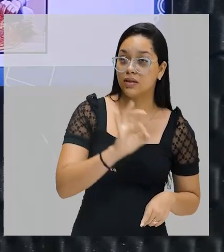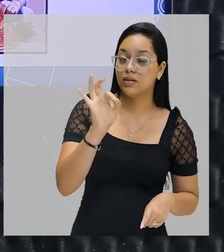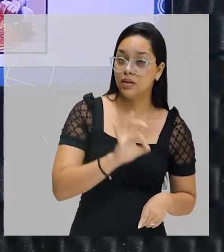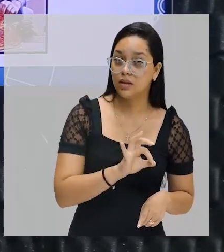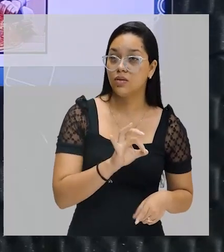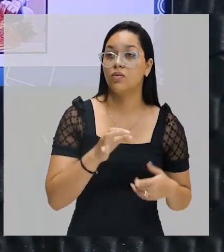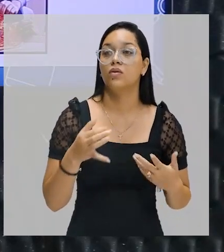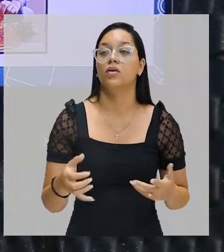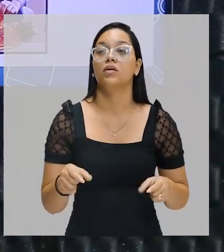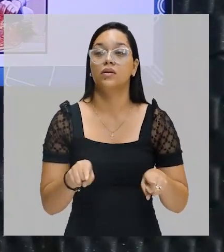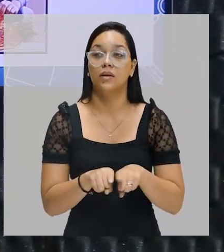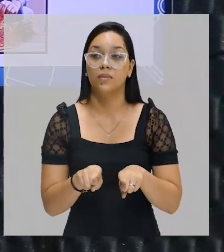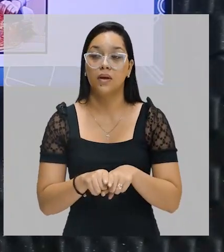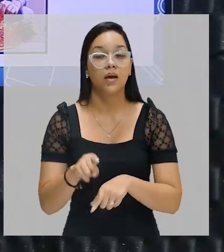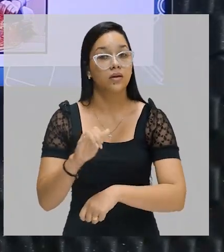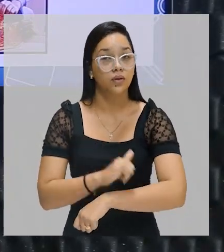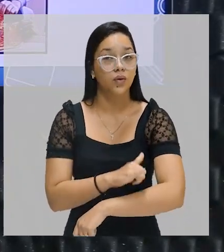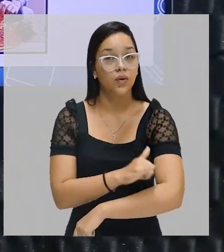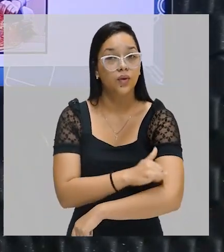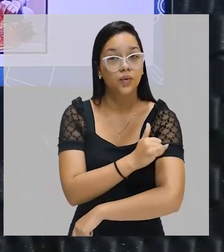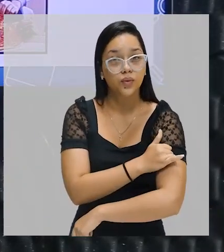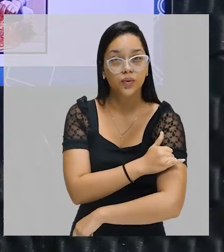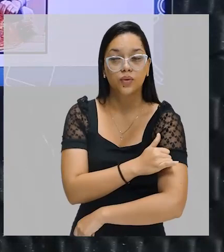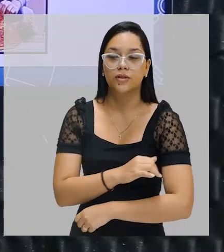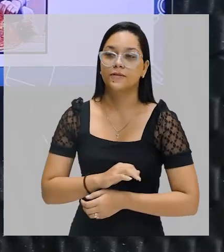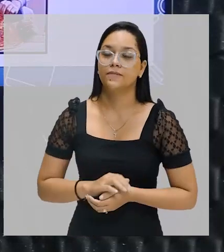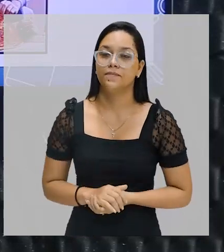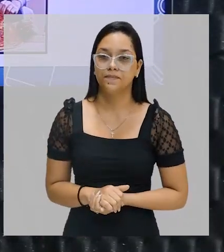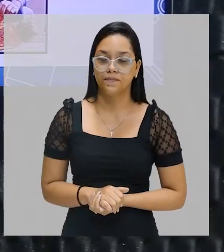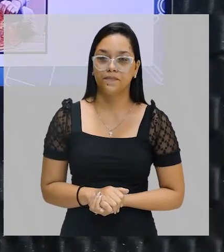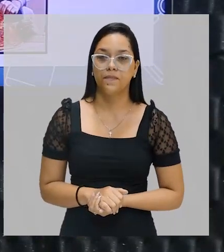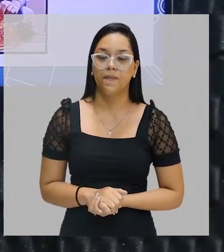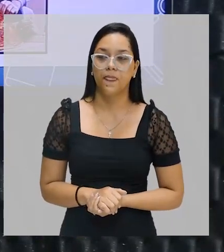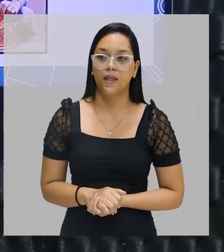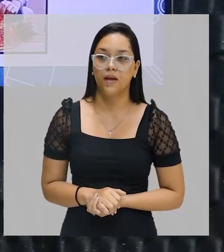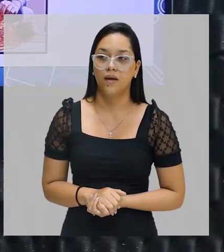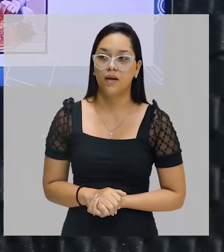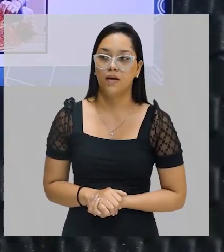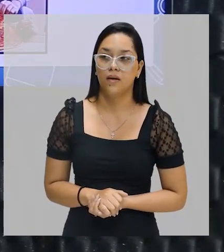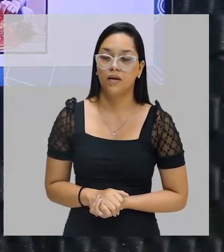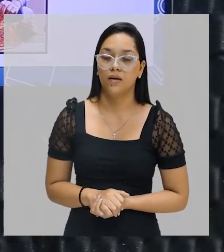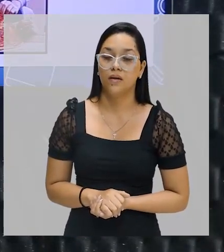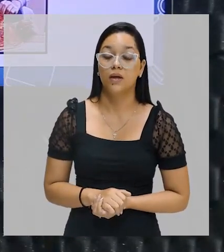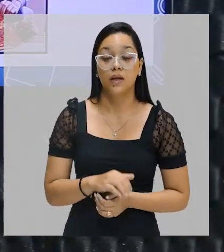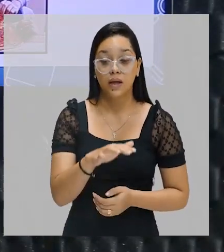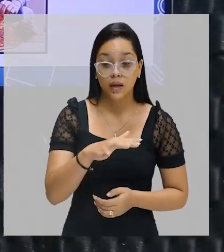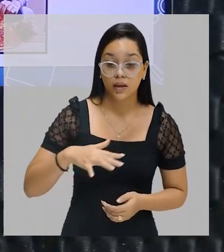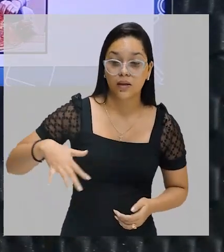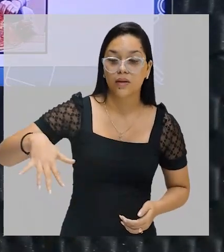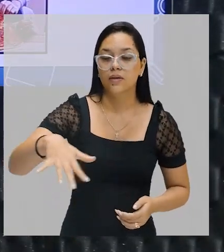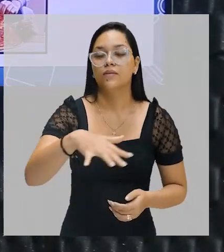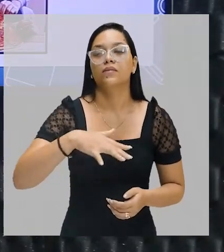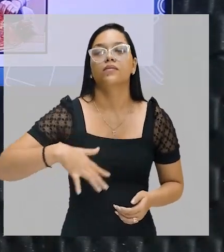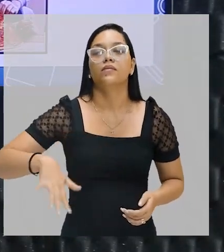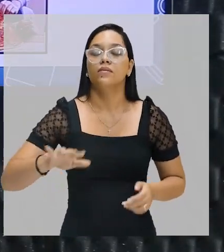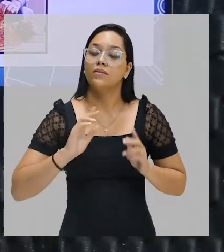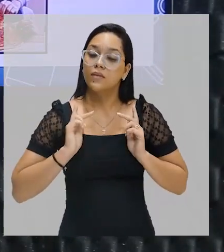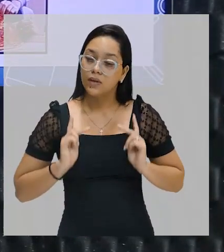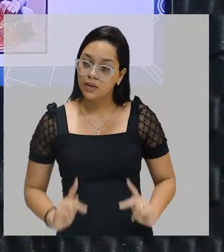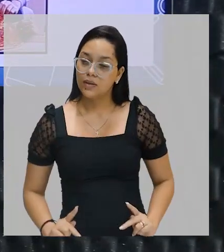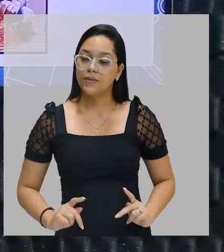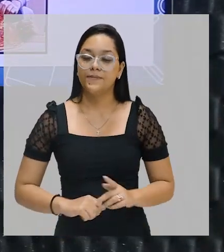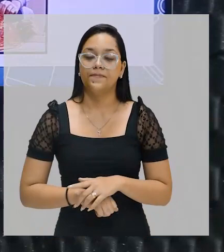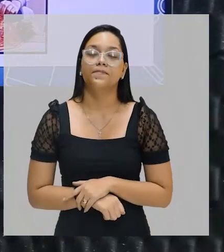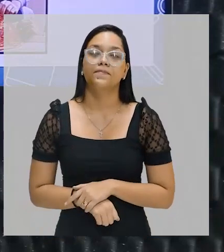35% de chance de chegar ao excesso de peso ou de obesidade. É um fator ambiental,